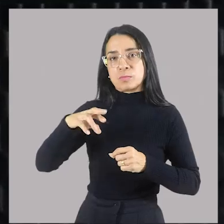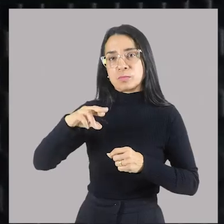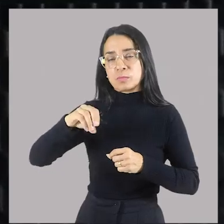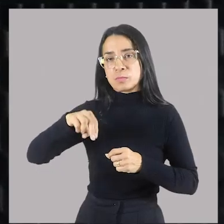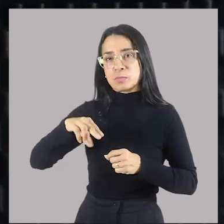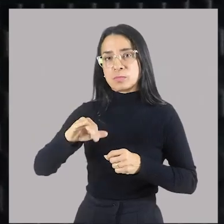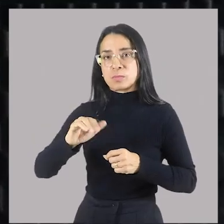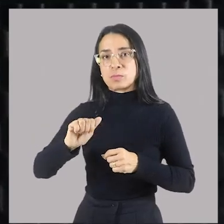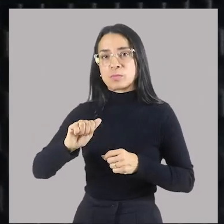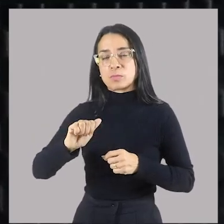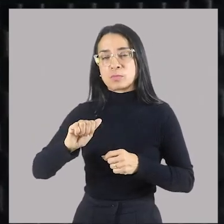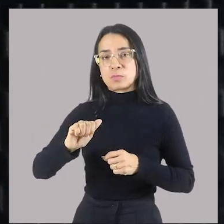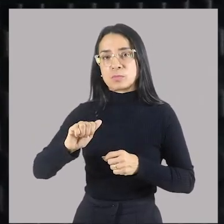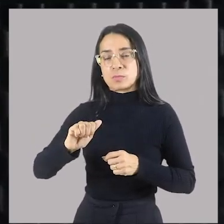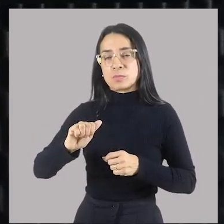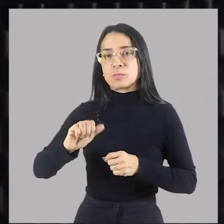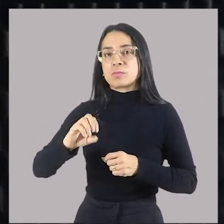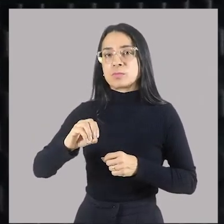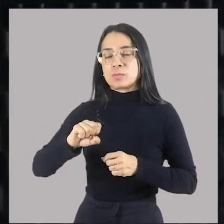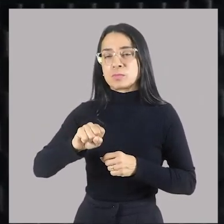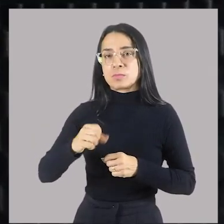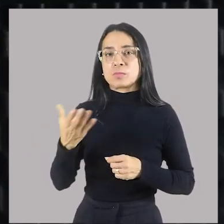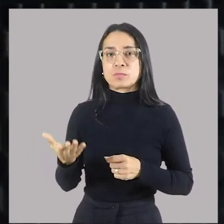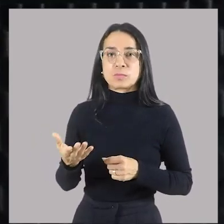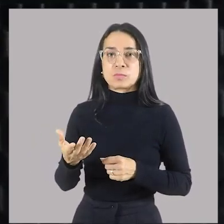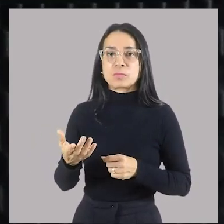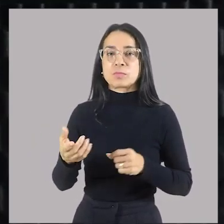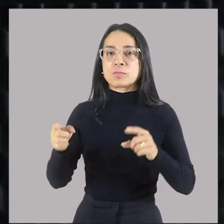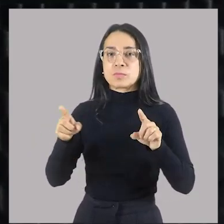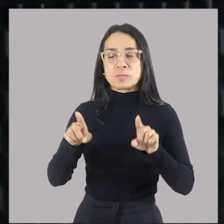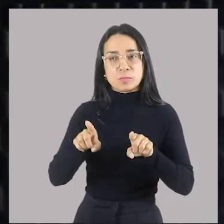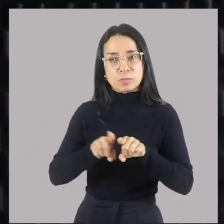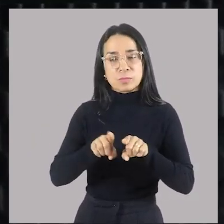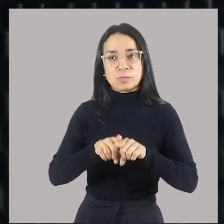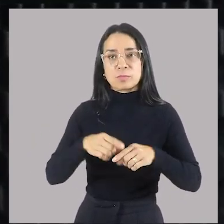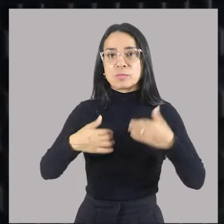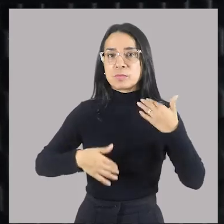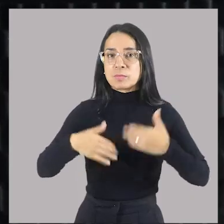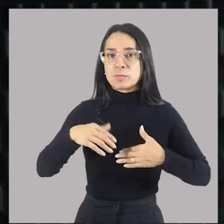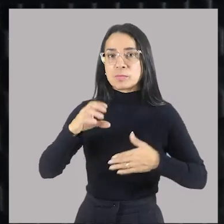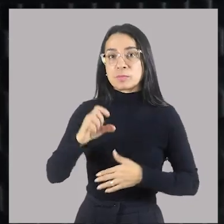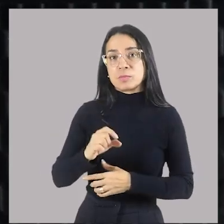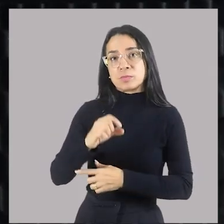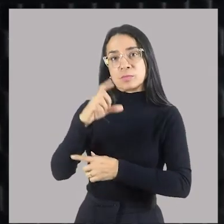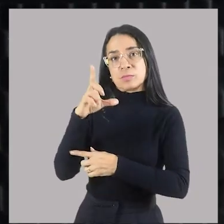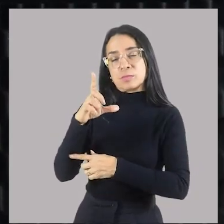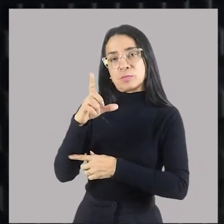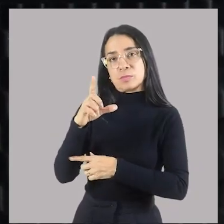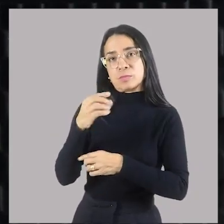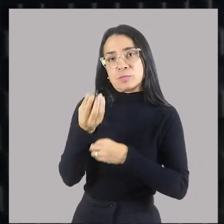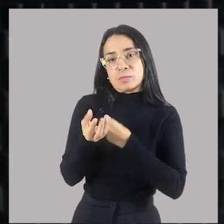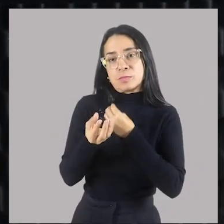termogênese, aumentando o dispêndio energético daquele indivíduo. Então veja como o nosso músculo ele é